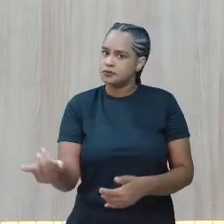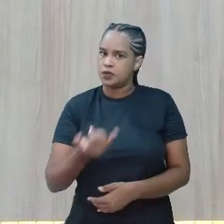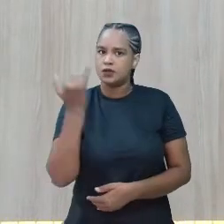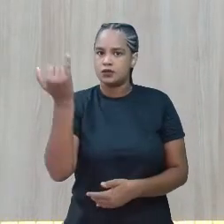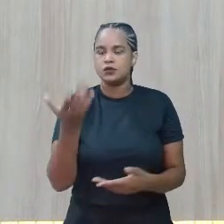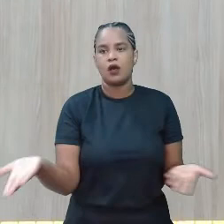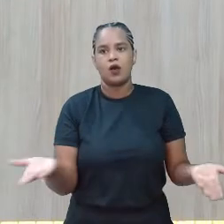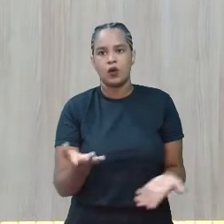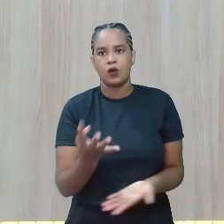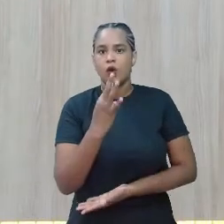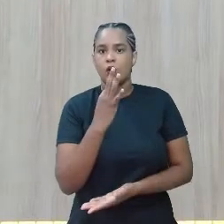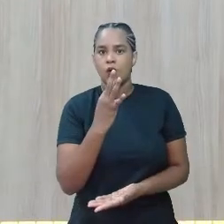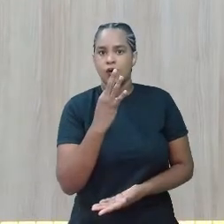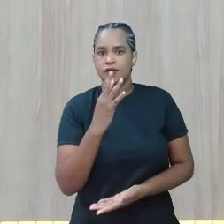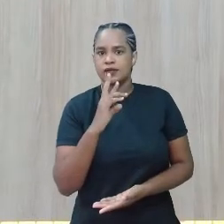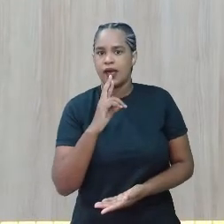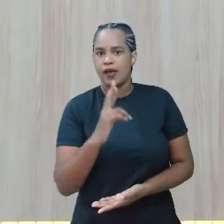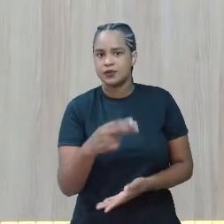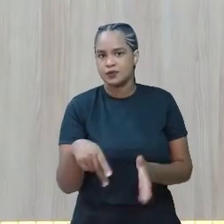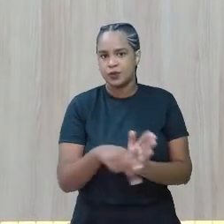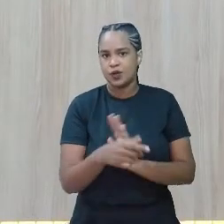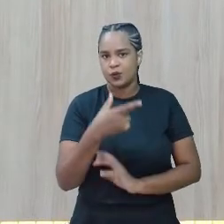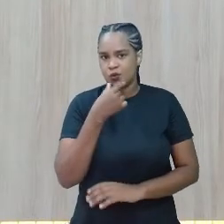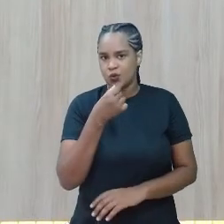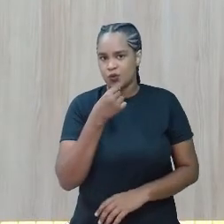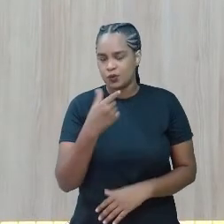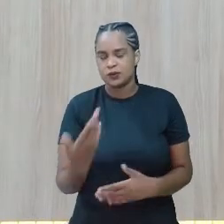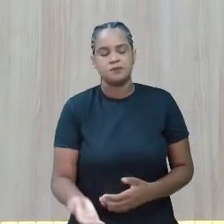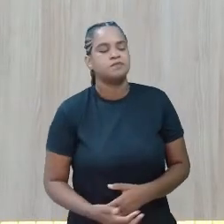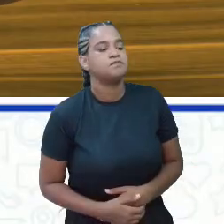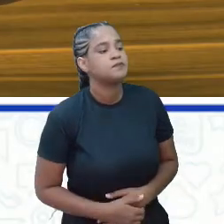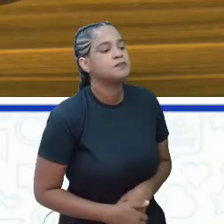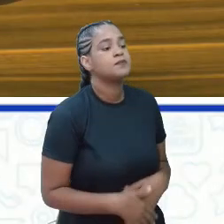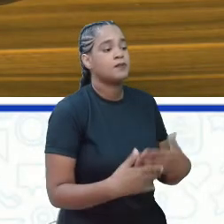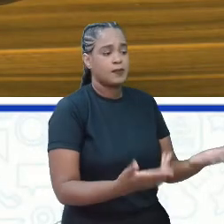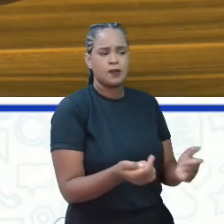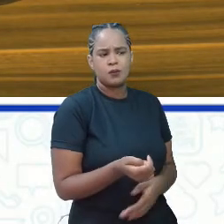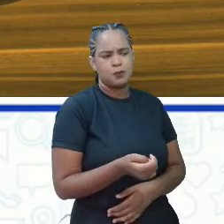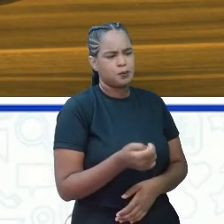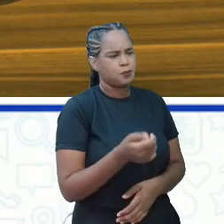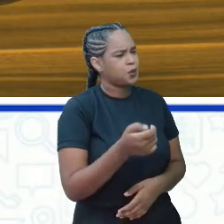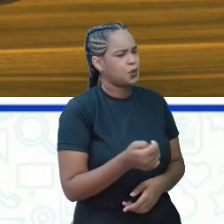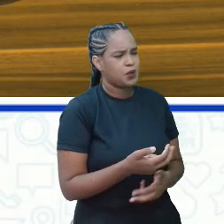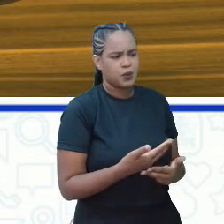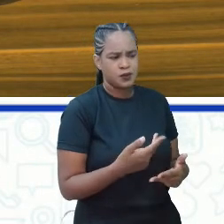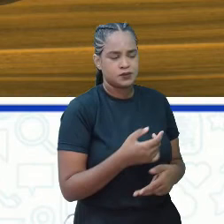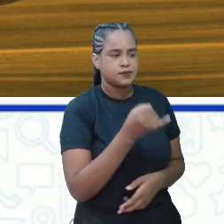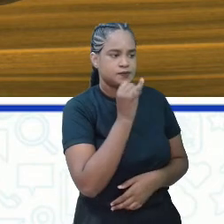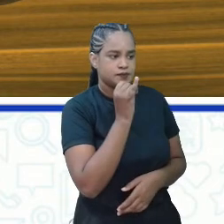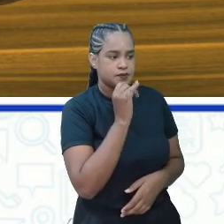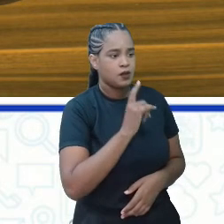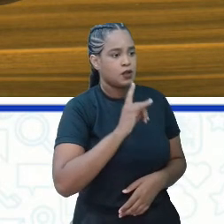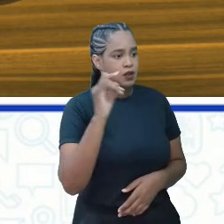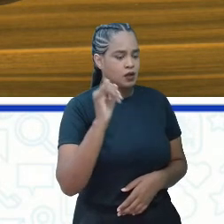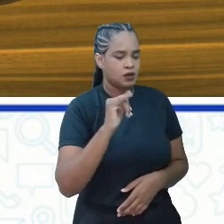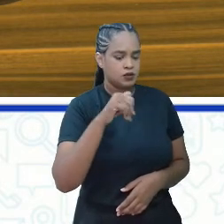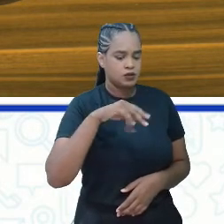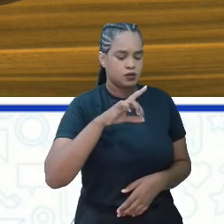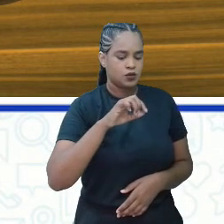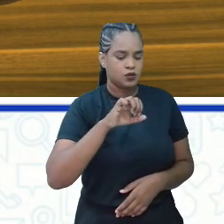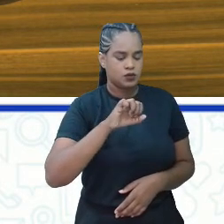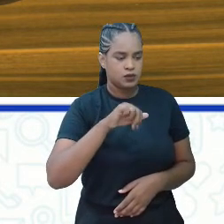Vamos conhecer a resposta, né, através do Maurício de Souza. Pouca coisa. Por exemplo, na Indonésia,